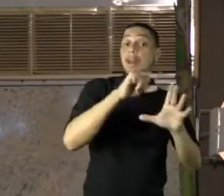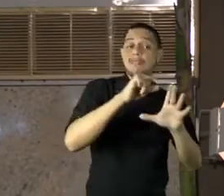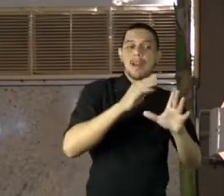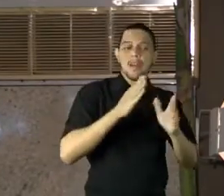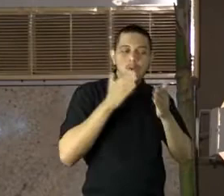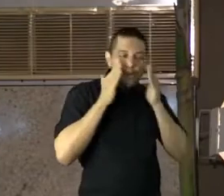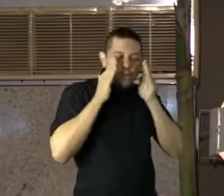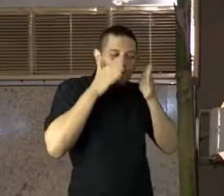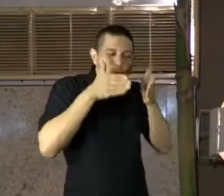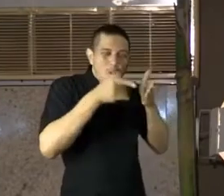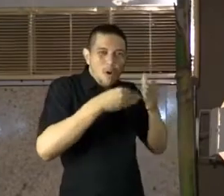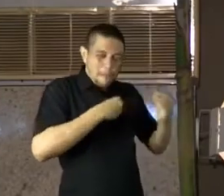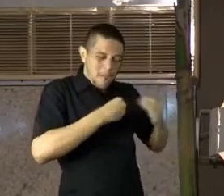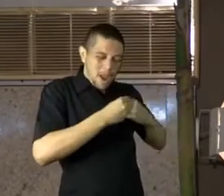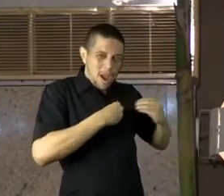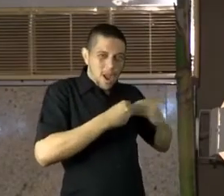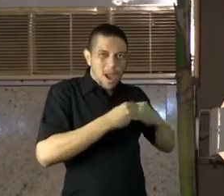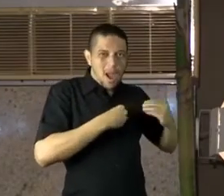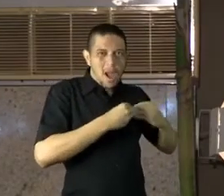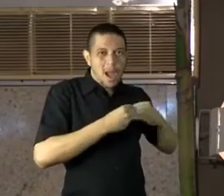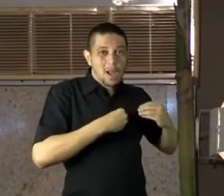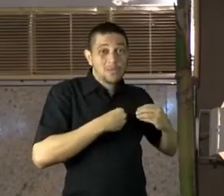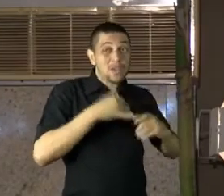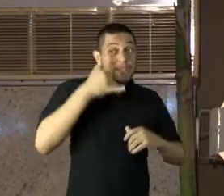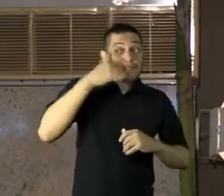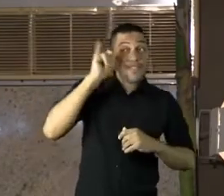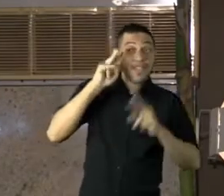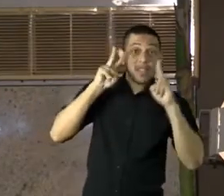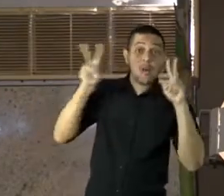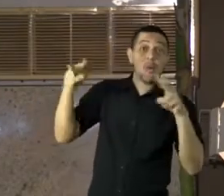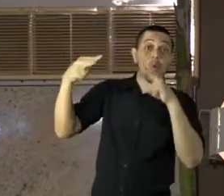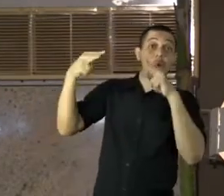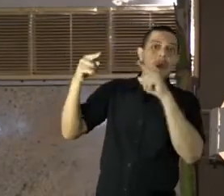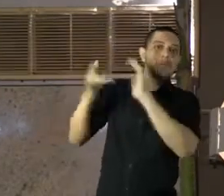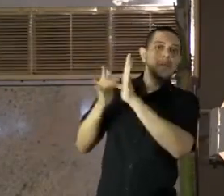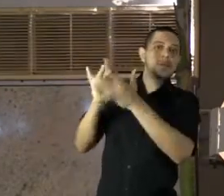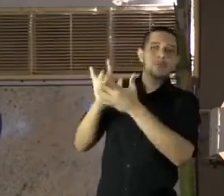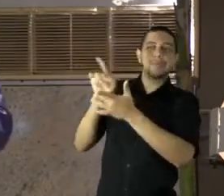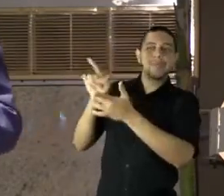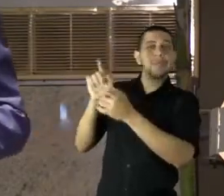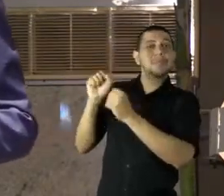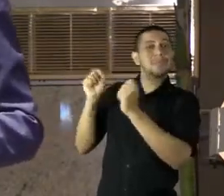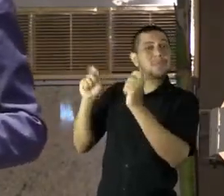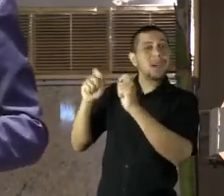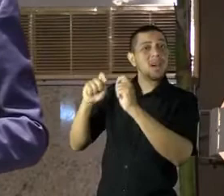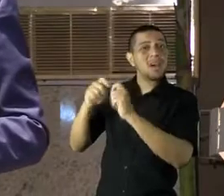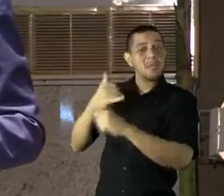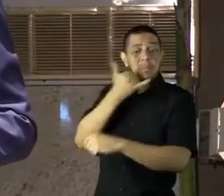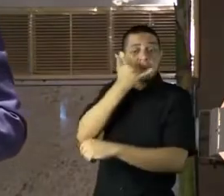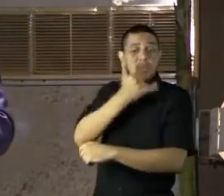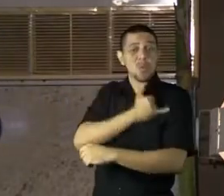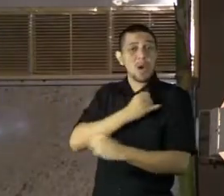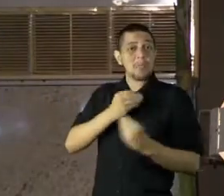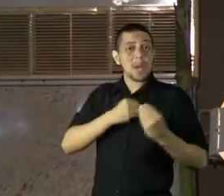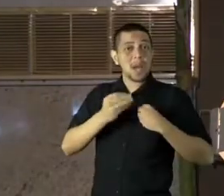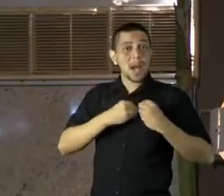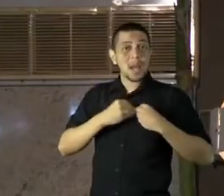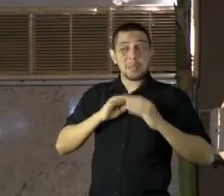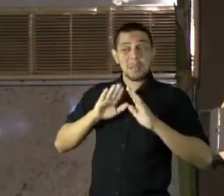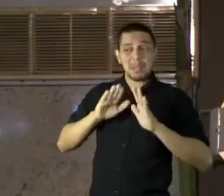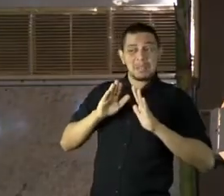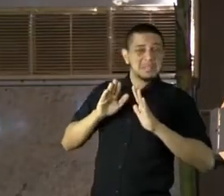enfrentar um Salvador que pode perdoar os seus pecados o que que nós temos Aqui chegou um momento em que